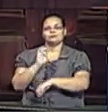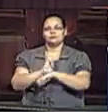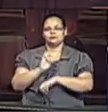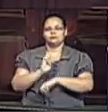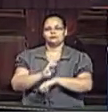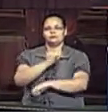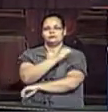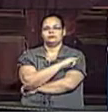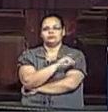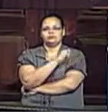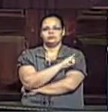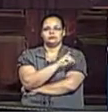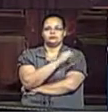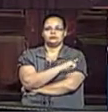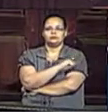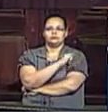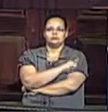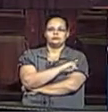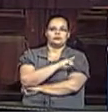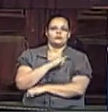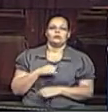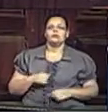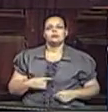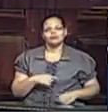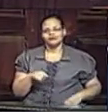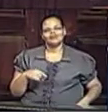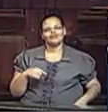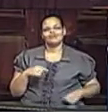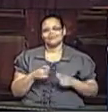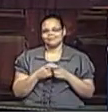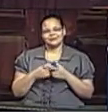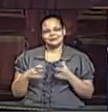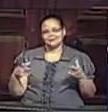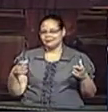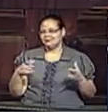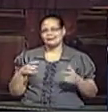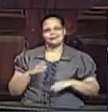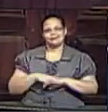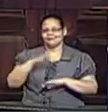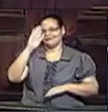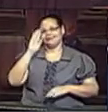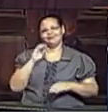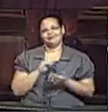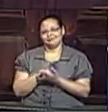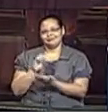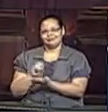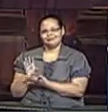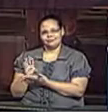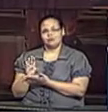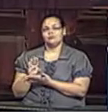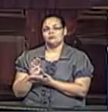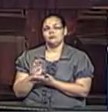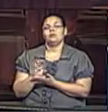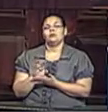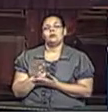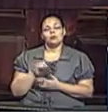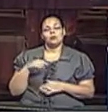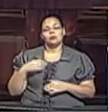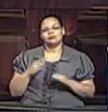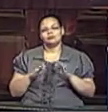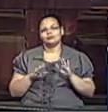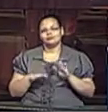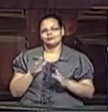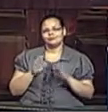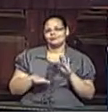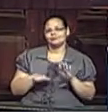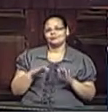Janeiro, tio Carlos, bate recorde de desemprego e muitas das vezes, e vamos ser